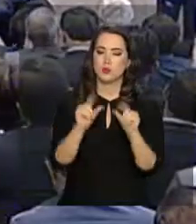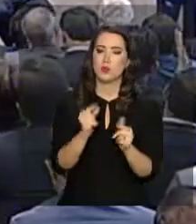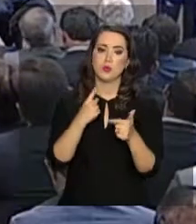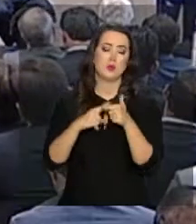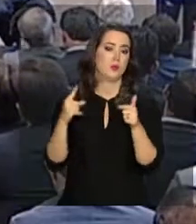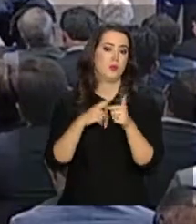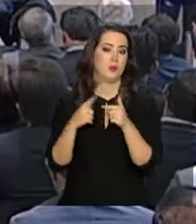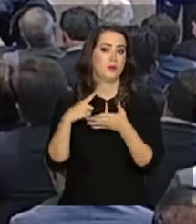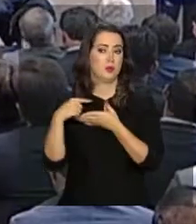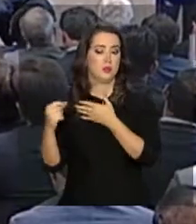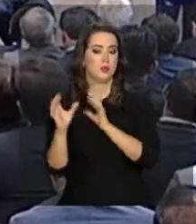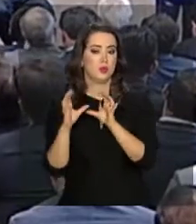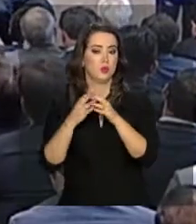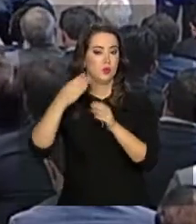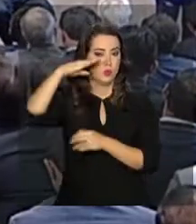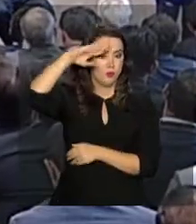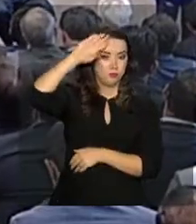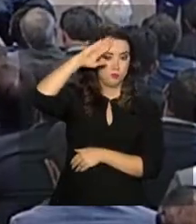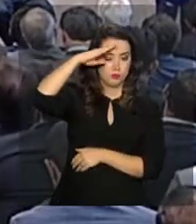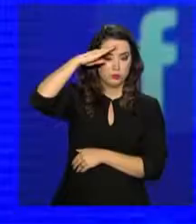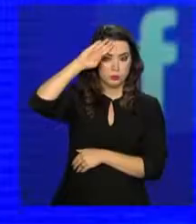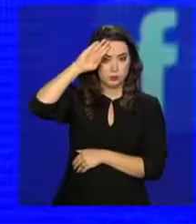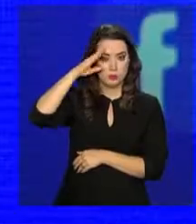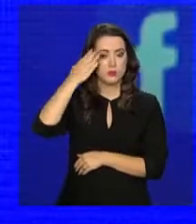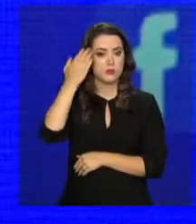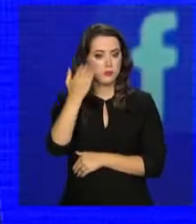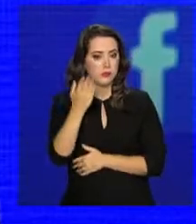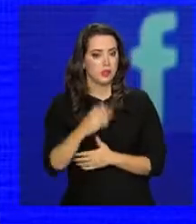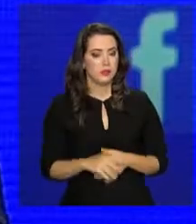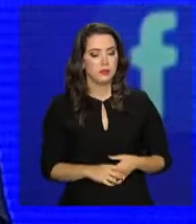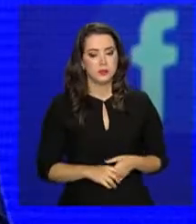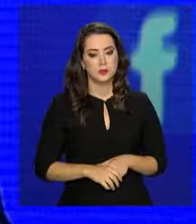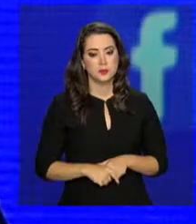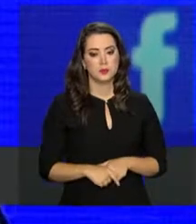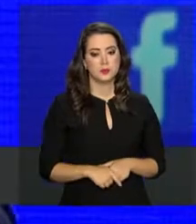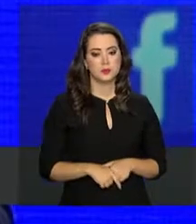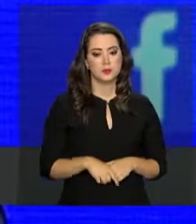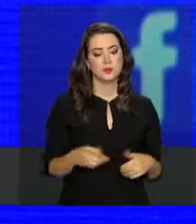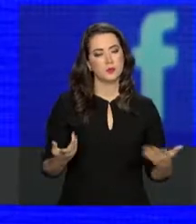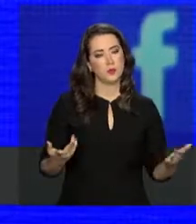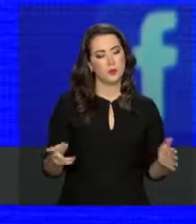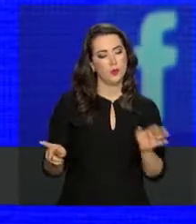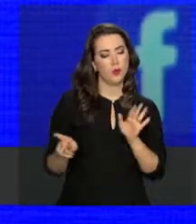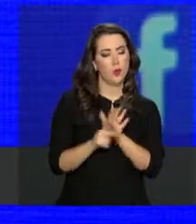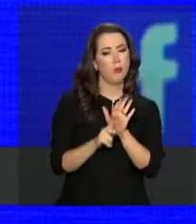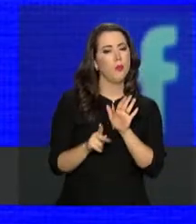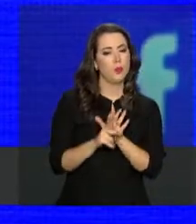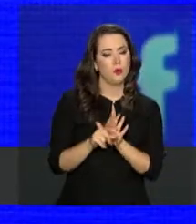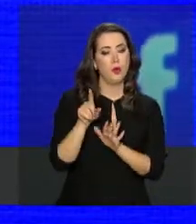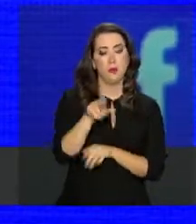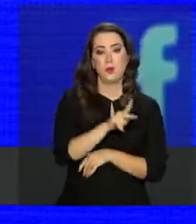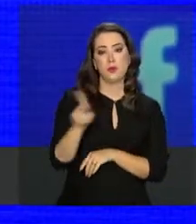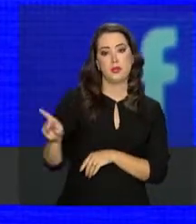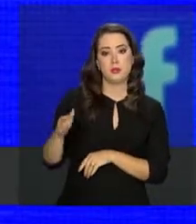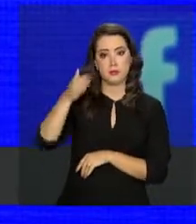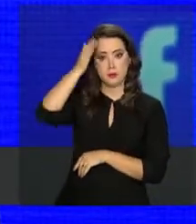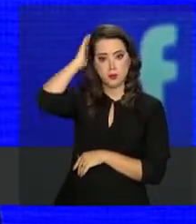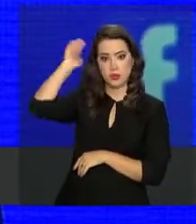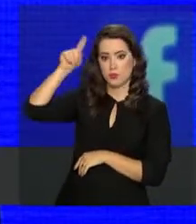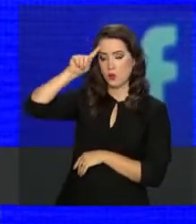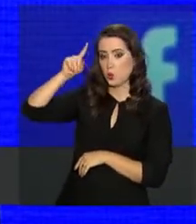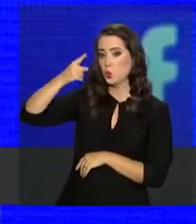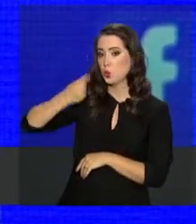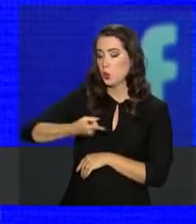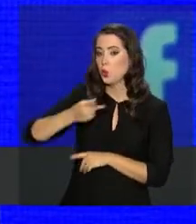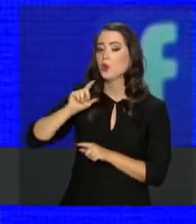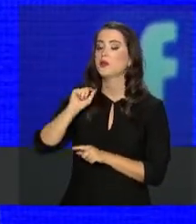com a saída dos médicos cubanos por uma orientação do próprio presidente da república que